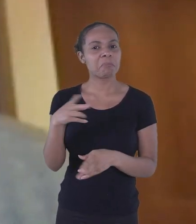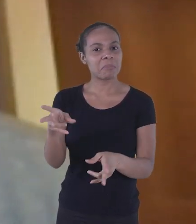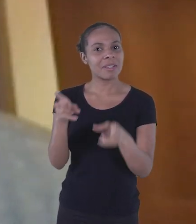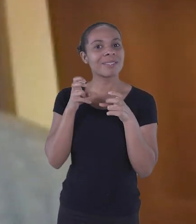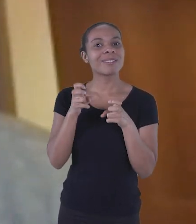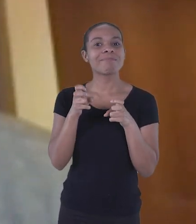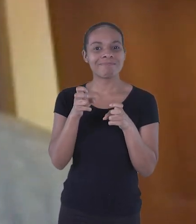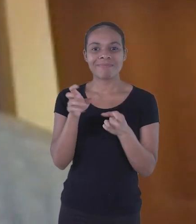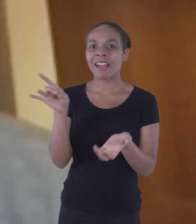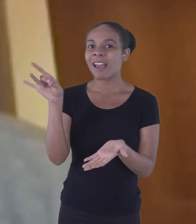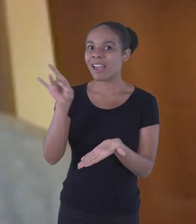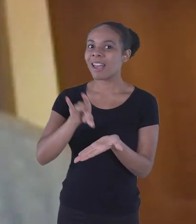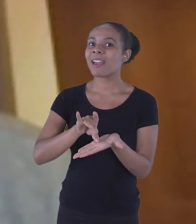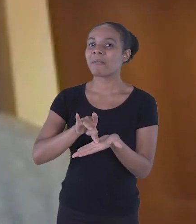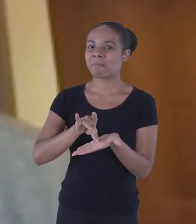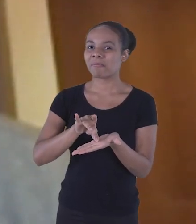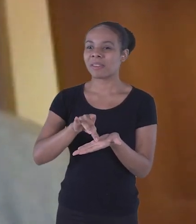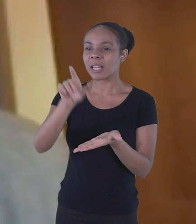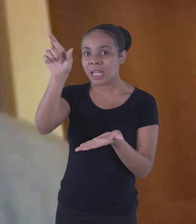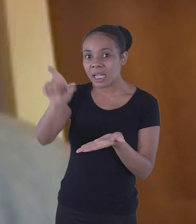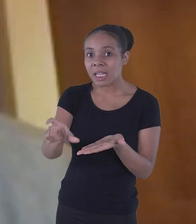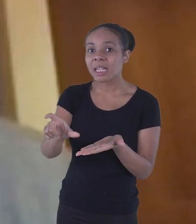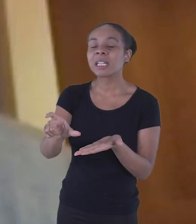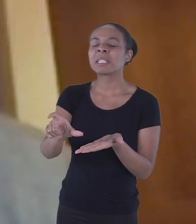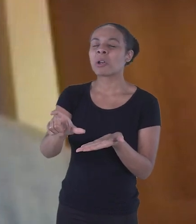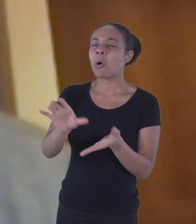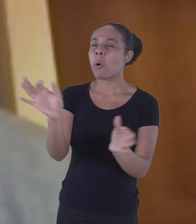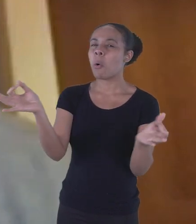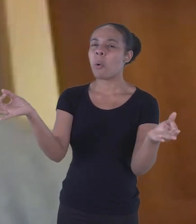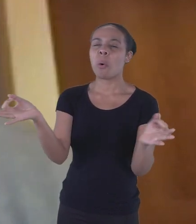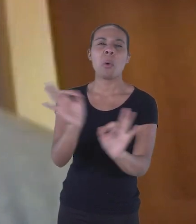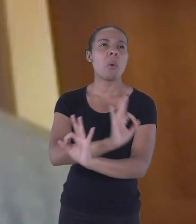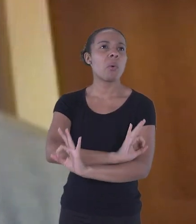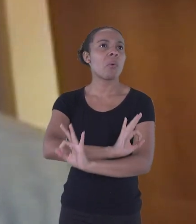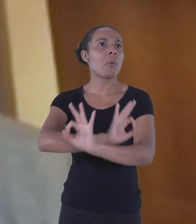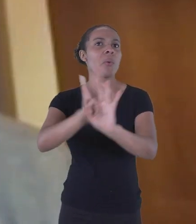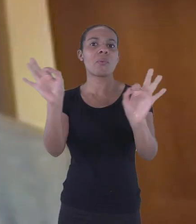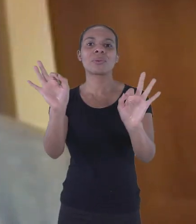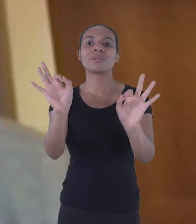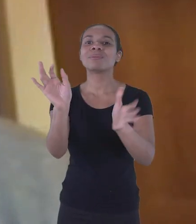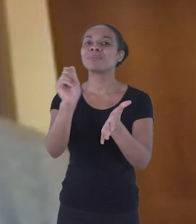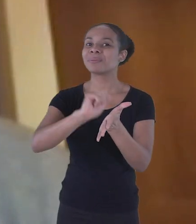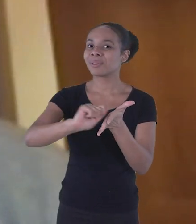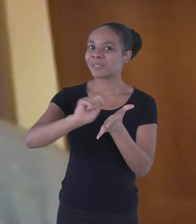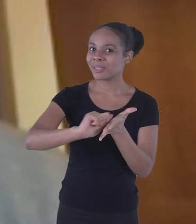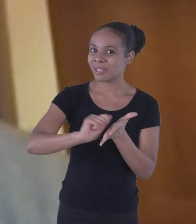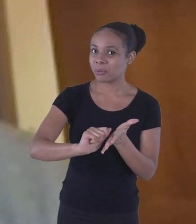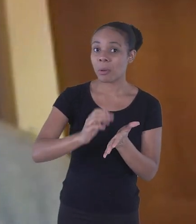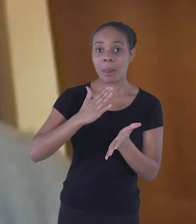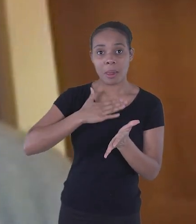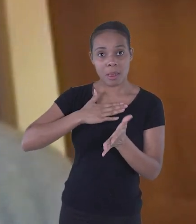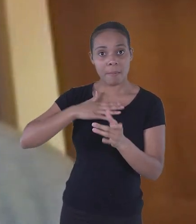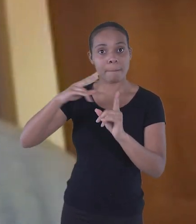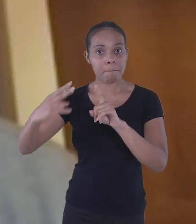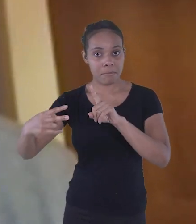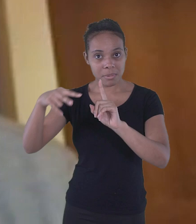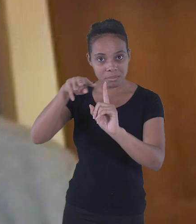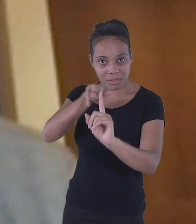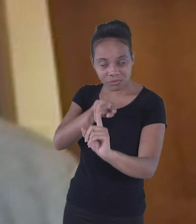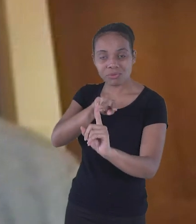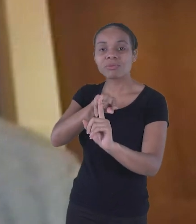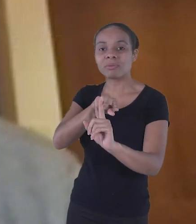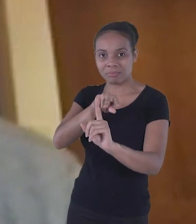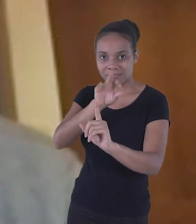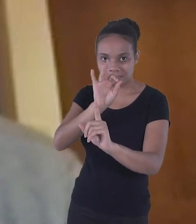um ótimo escritor e um contista extraordinário, na minha visão literária. Então, de